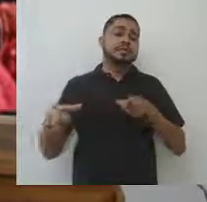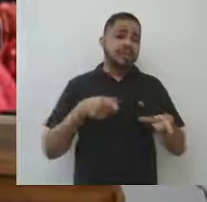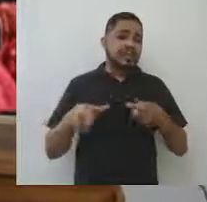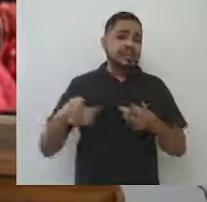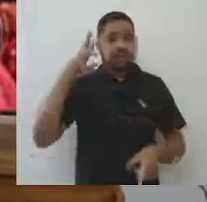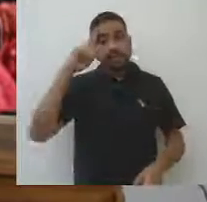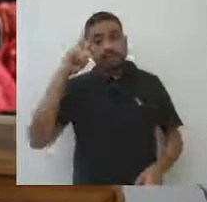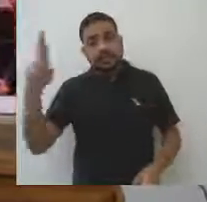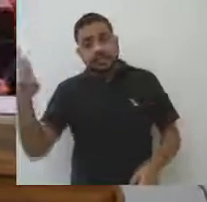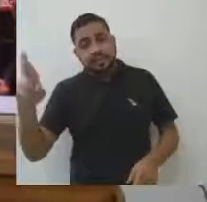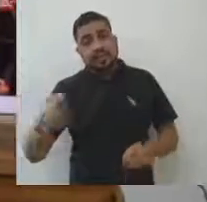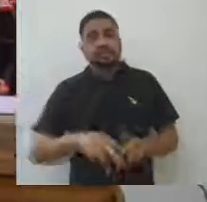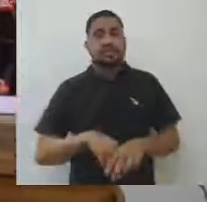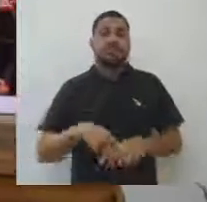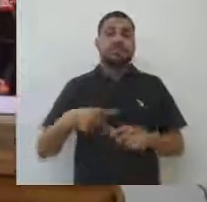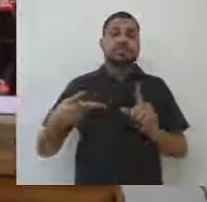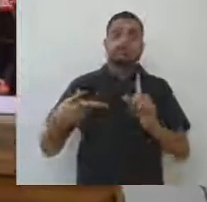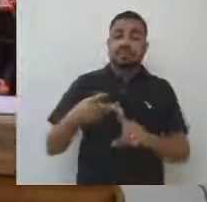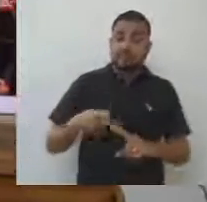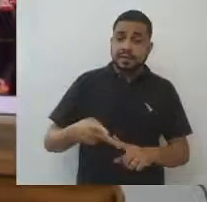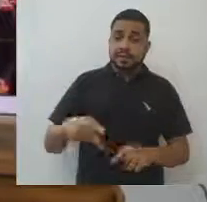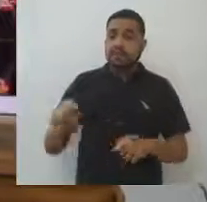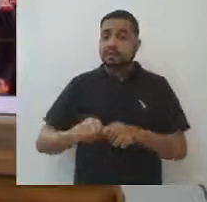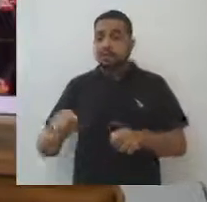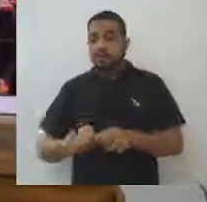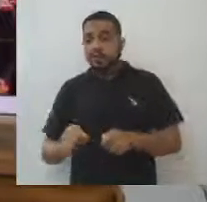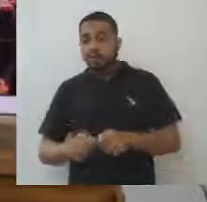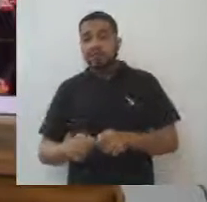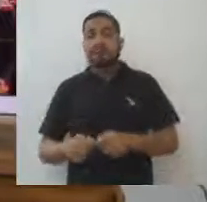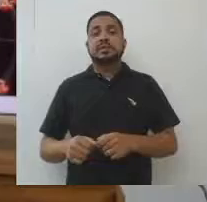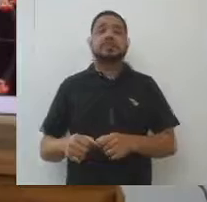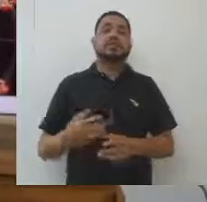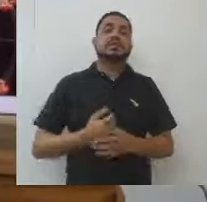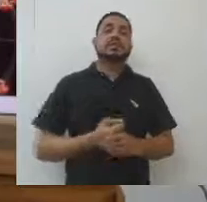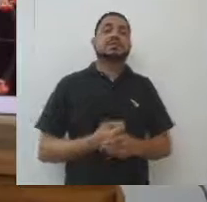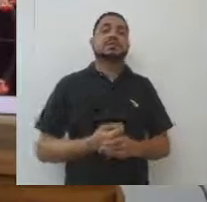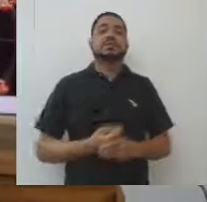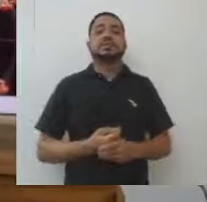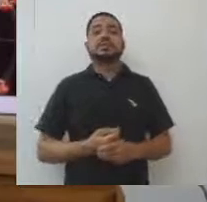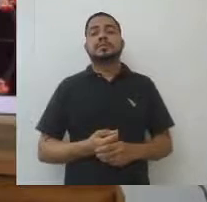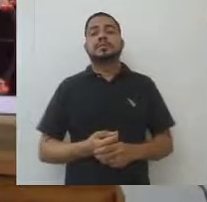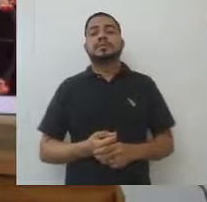na direção, na produção, captando